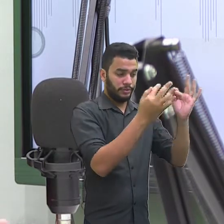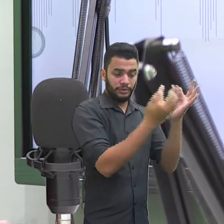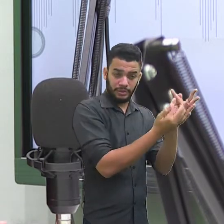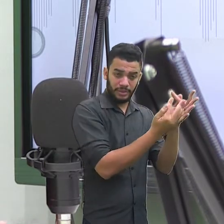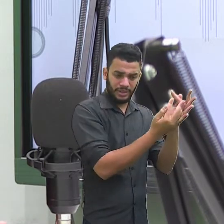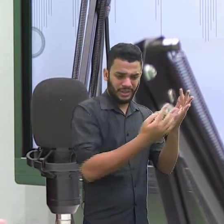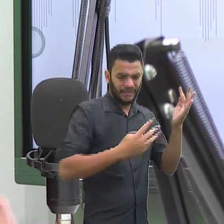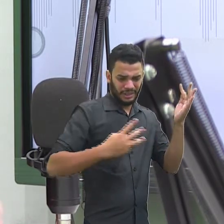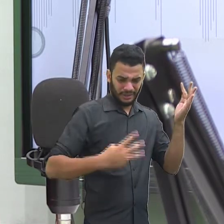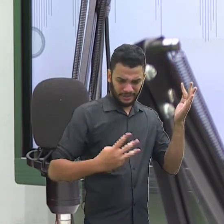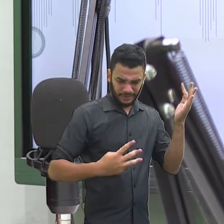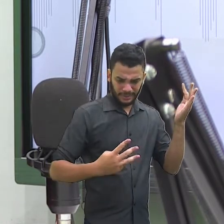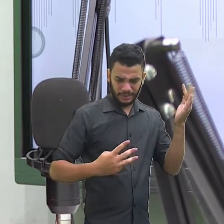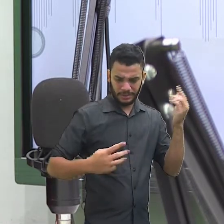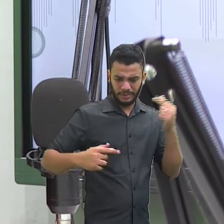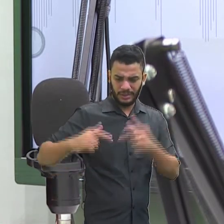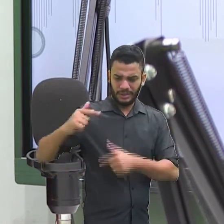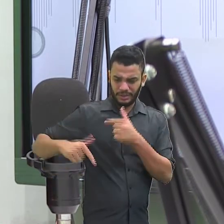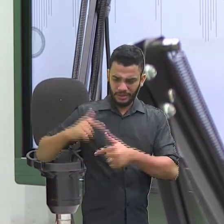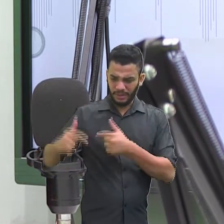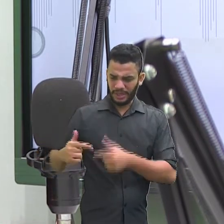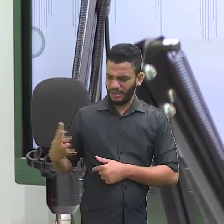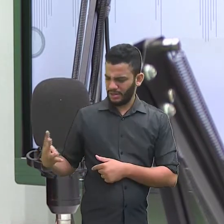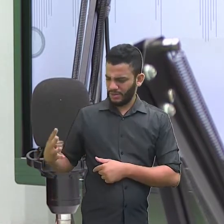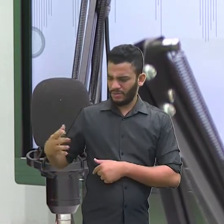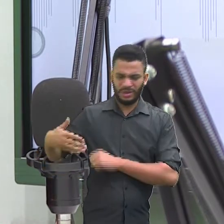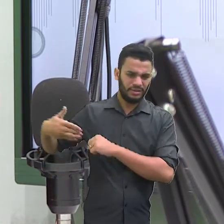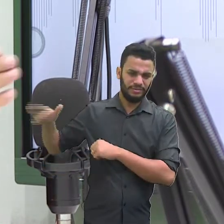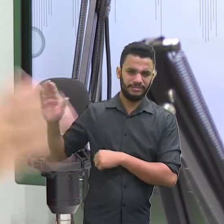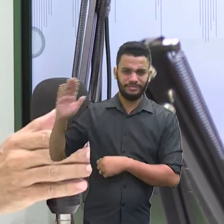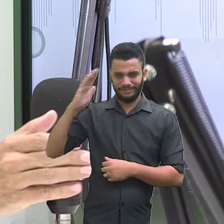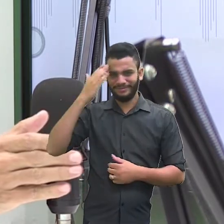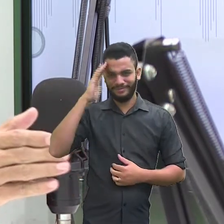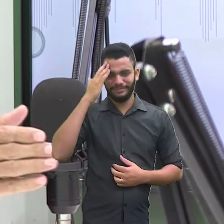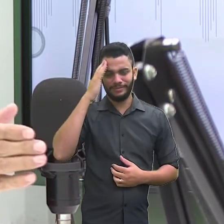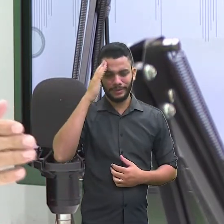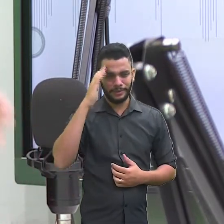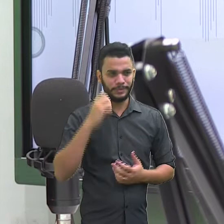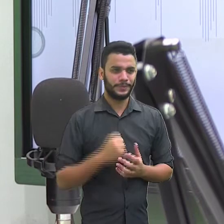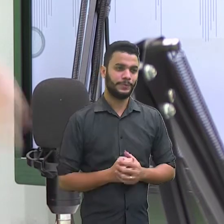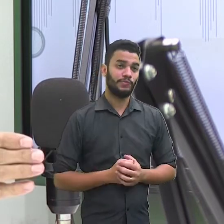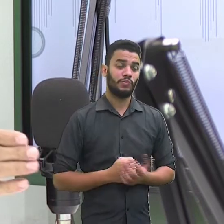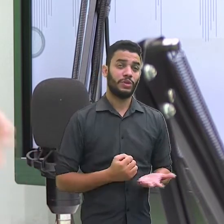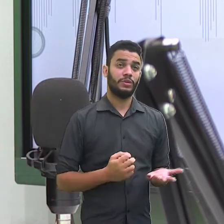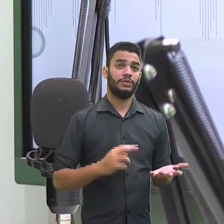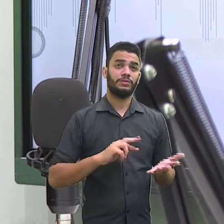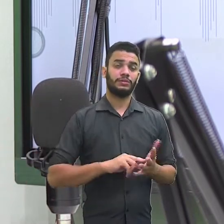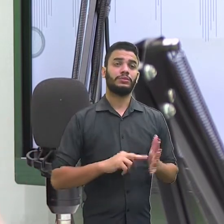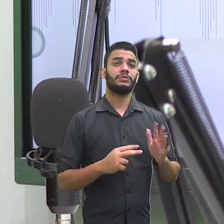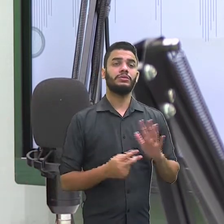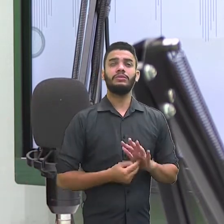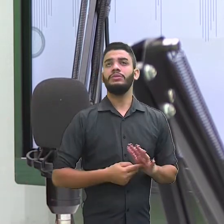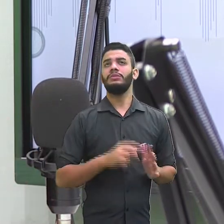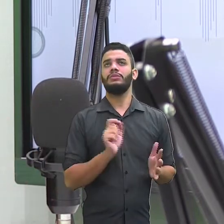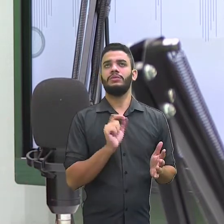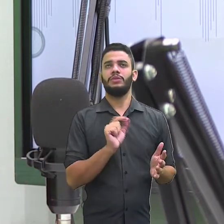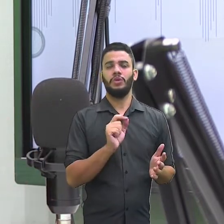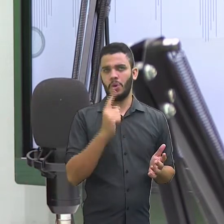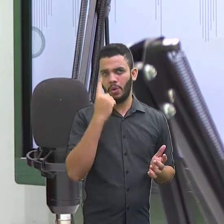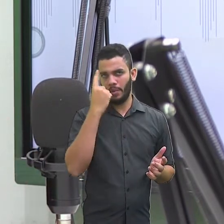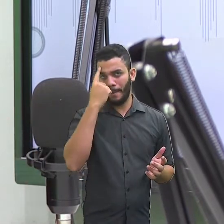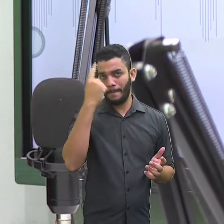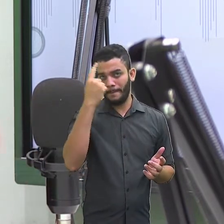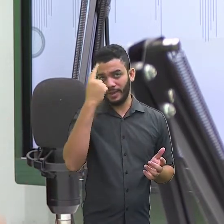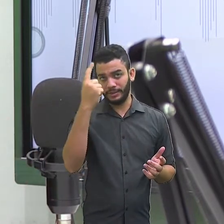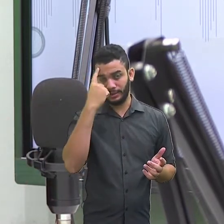de papéis. No universo há o quê? No universo há Deus, pessoas e coisas.